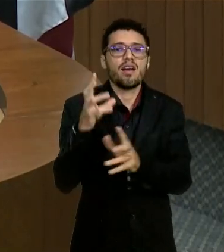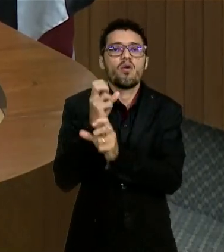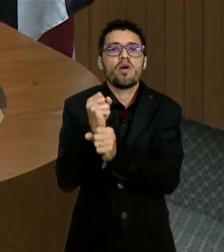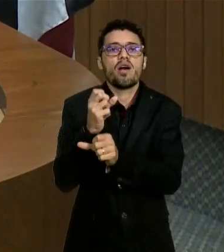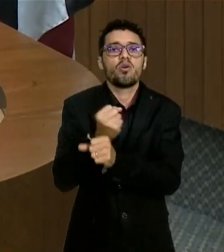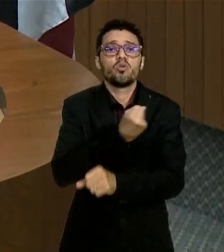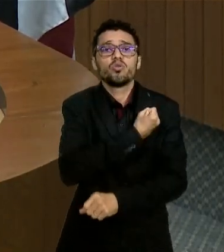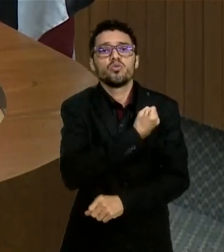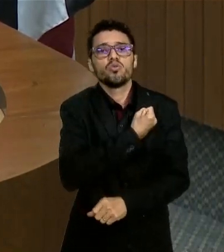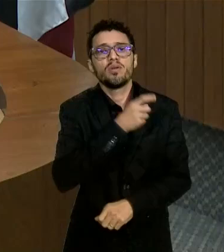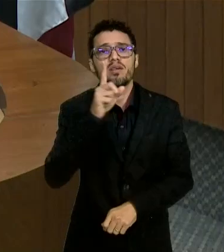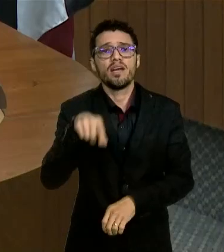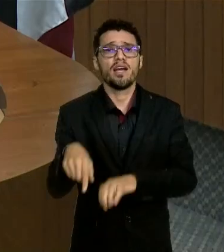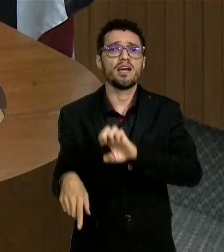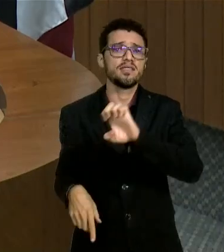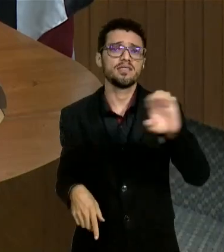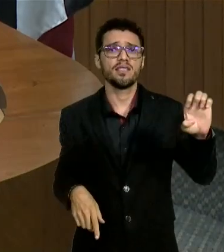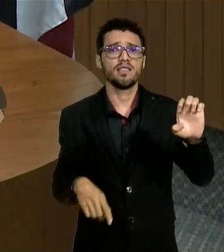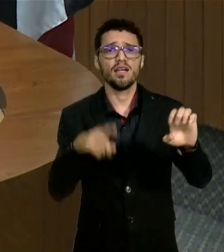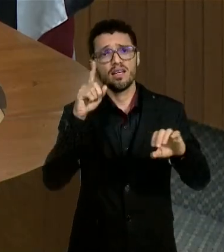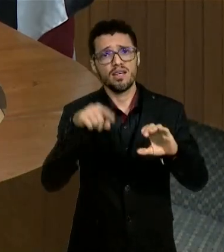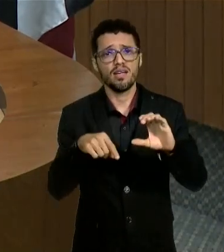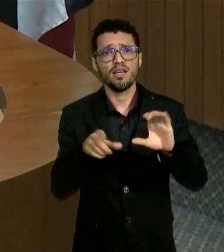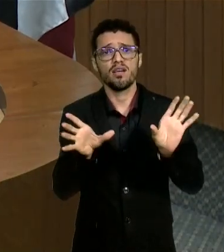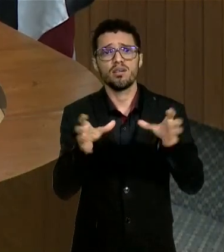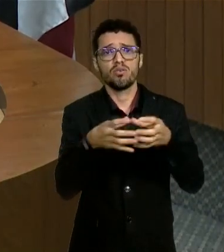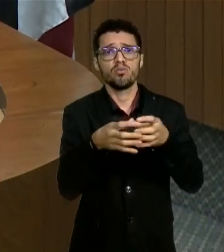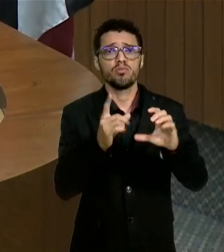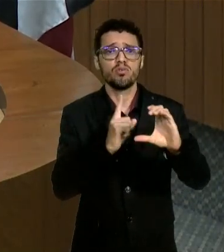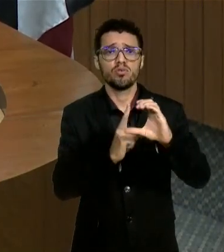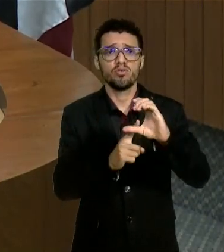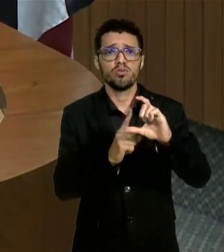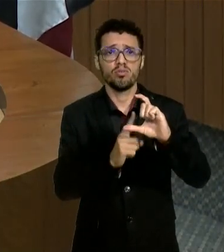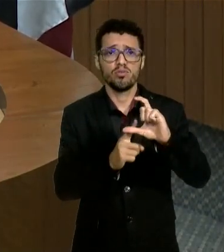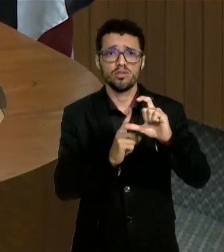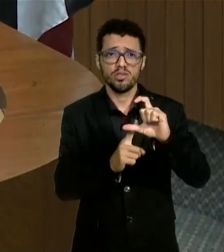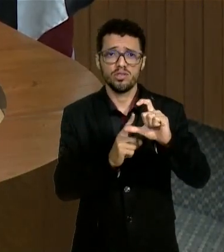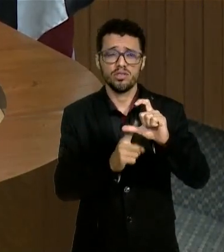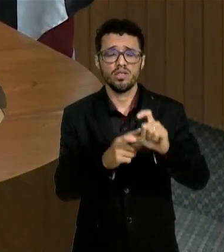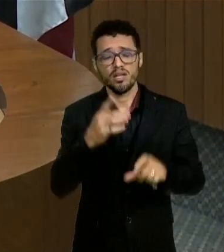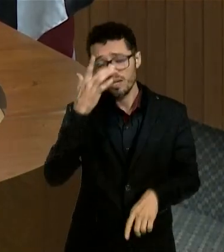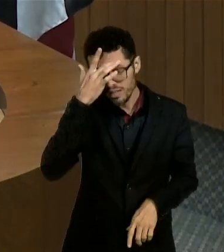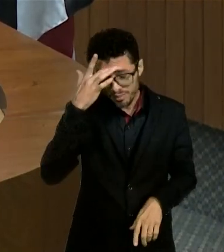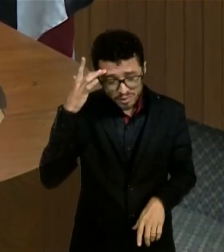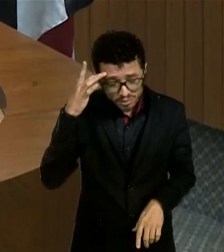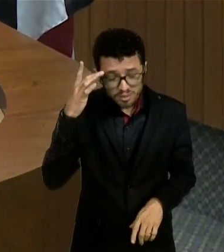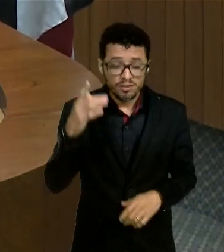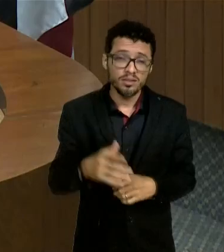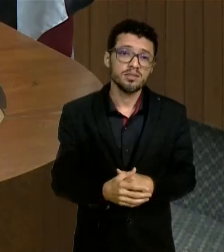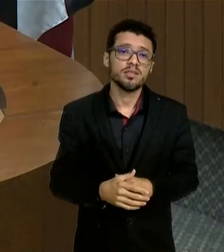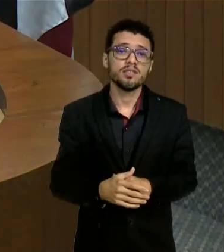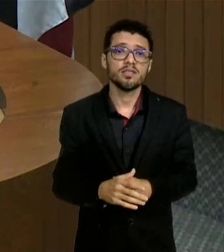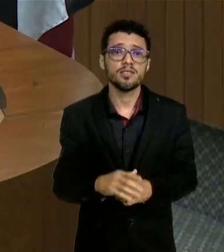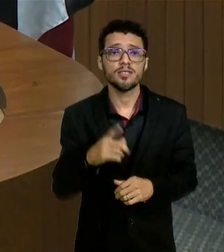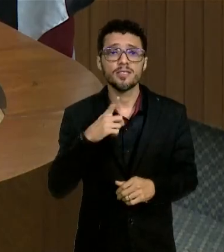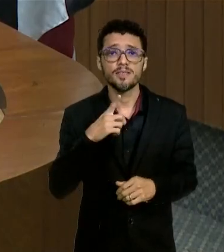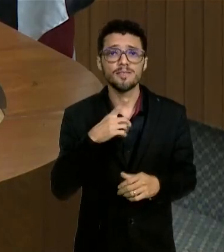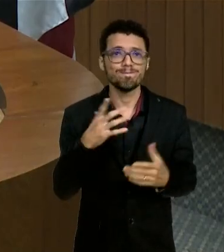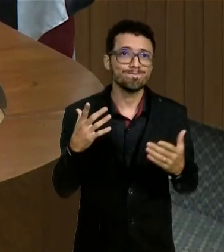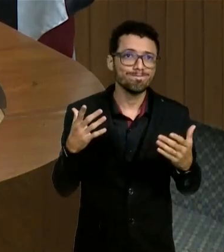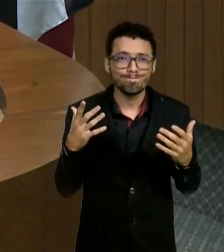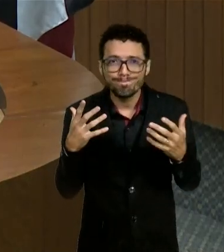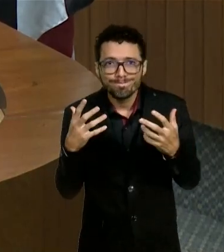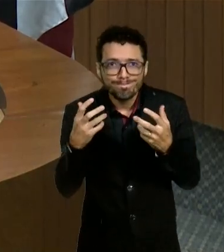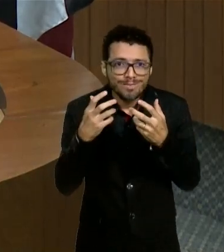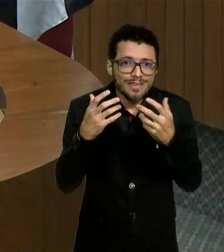esquerda. Então, são as pessoas que silenciam para os abusos de Alexandre de Moraes, como